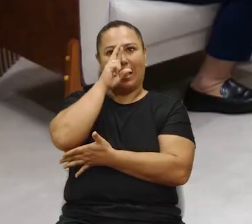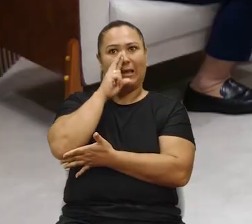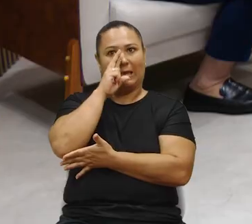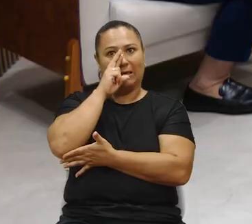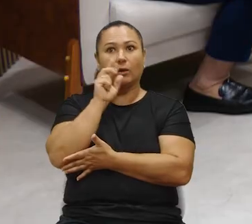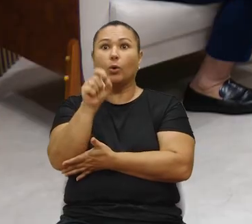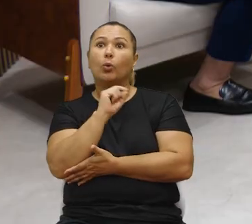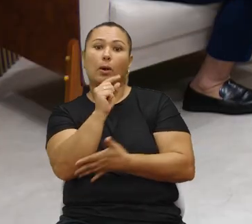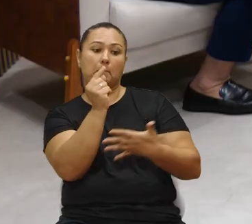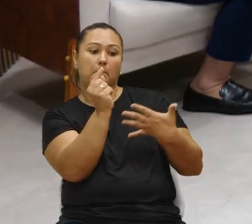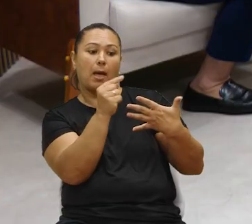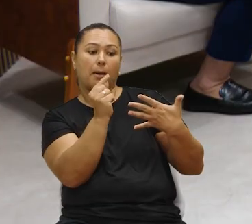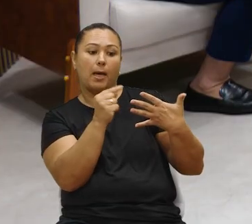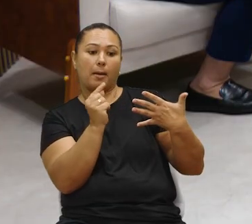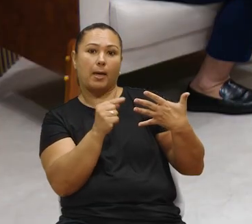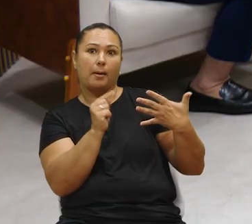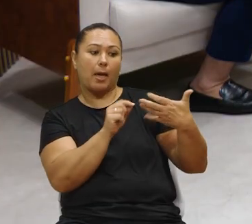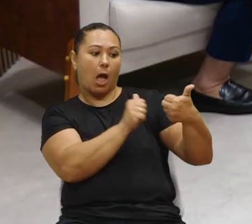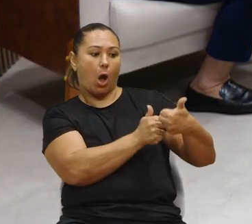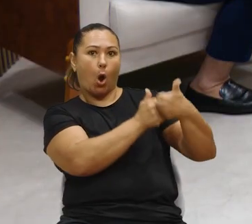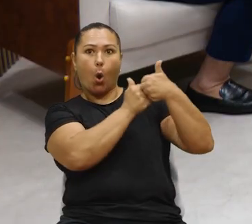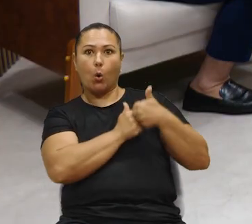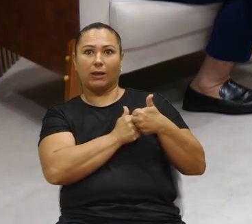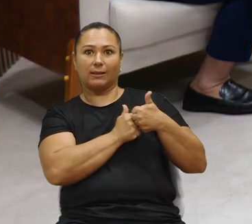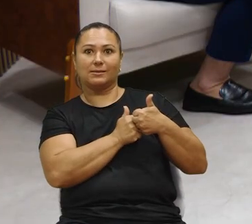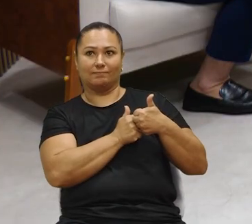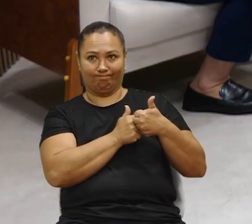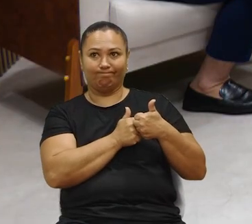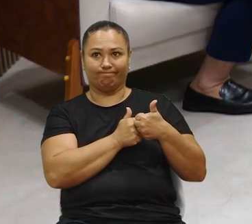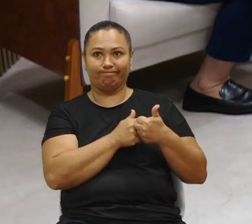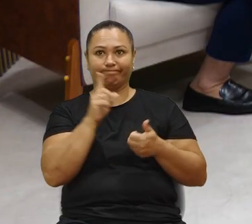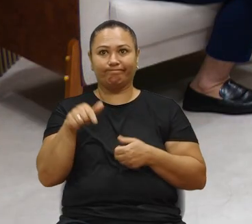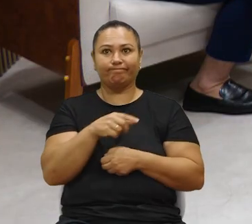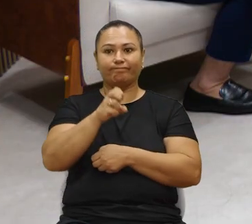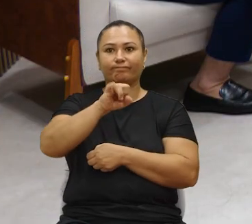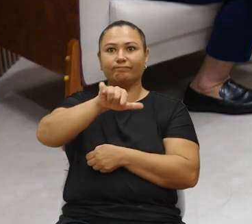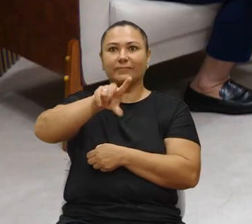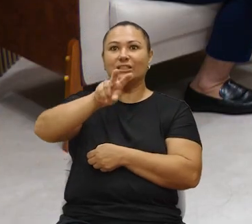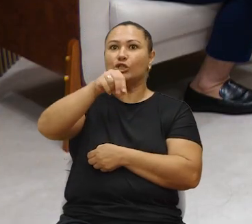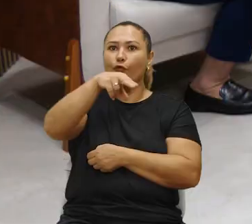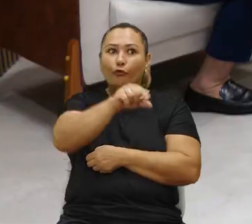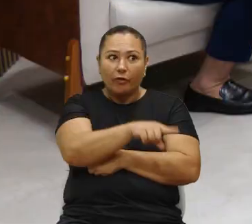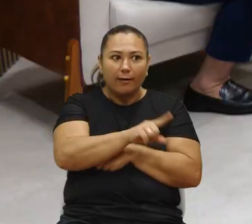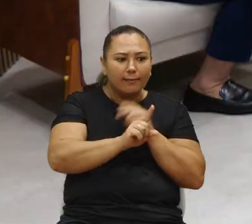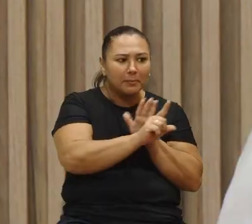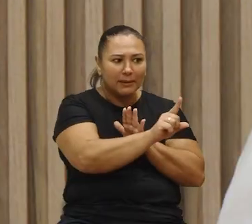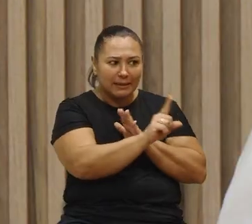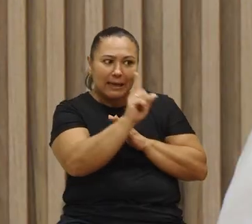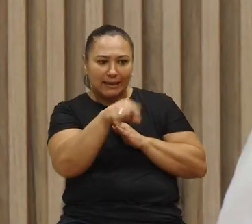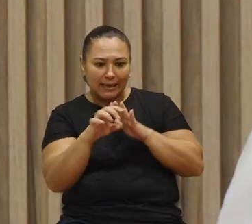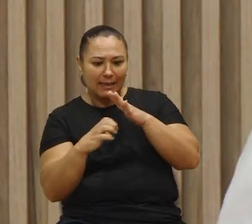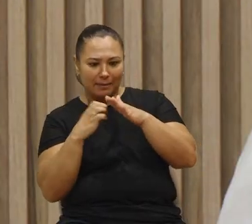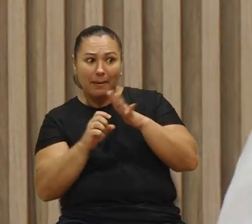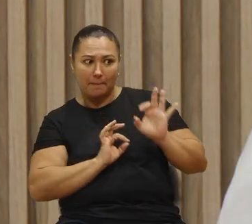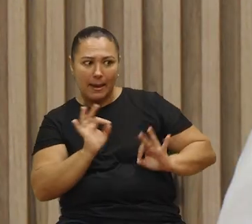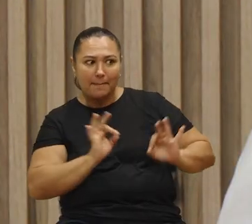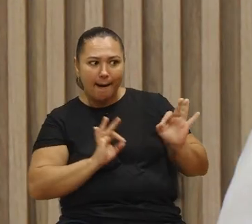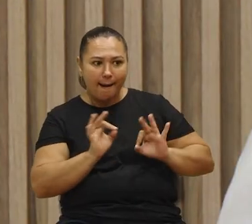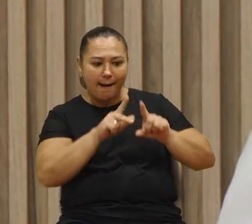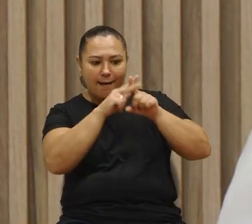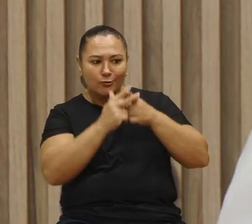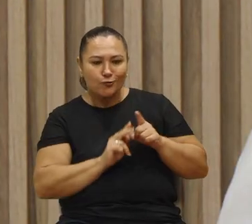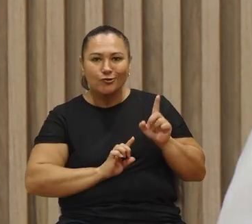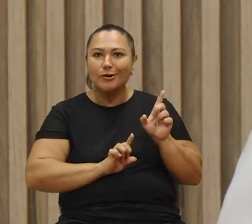né? Seguindo as determinações e as orientações das outras NRs. Silvana, nossas empresas estão preparadas para